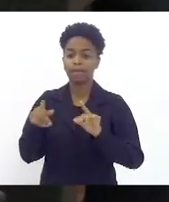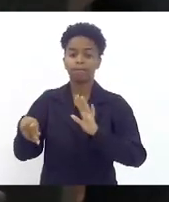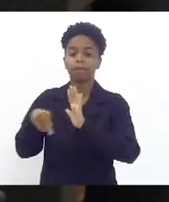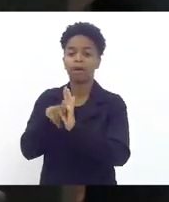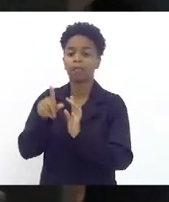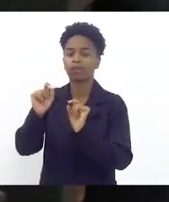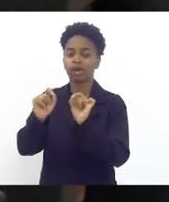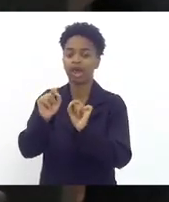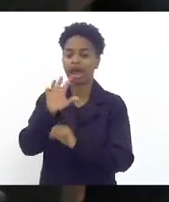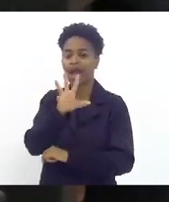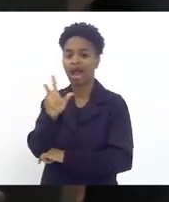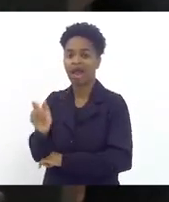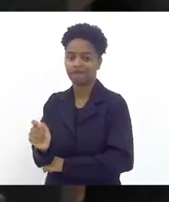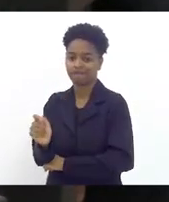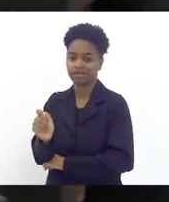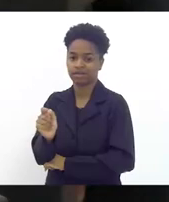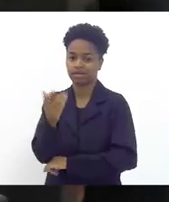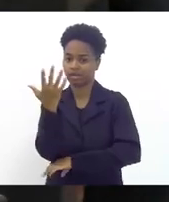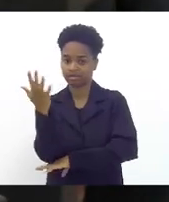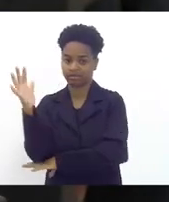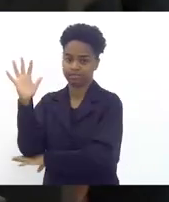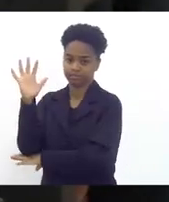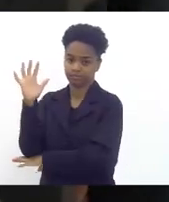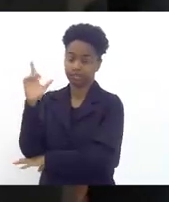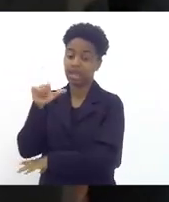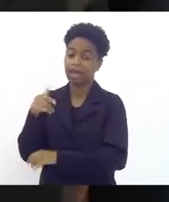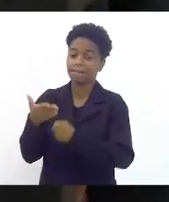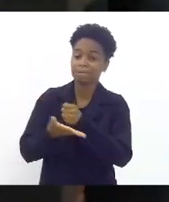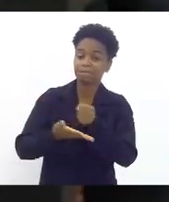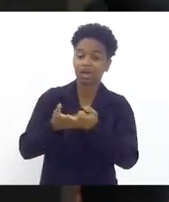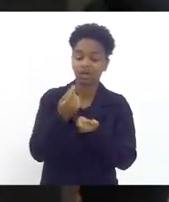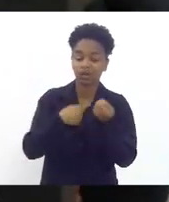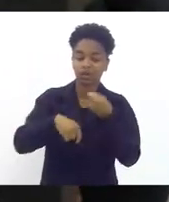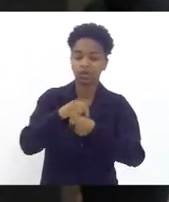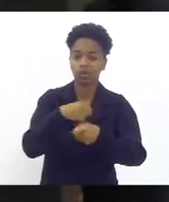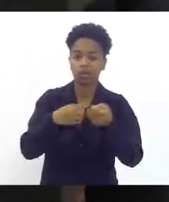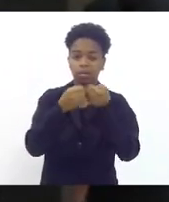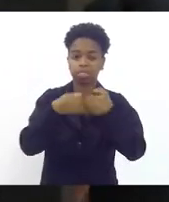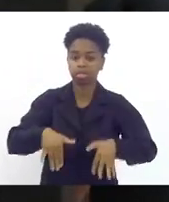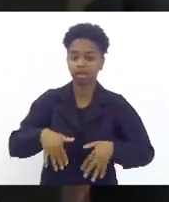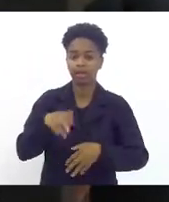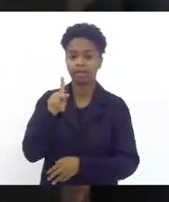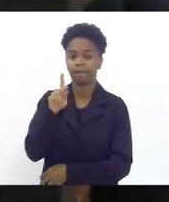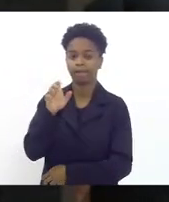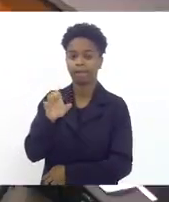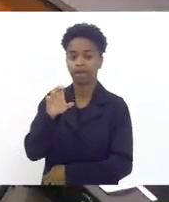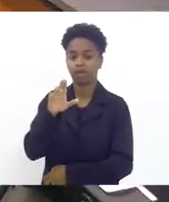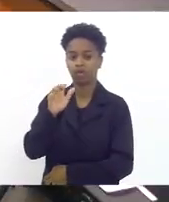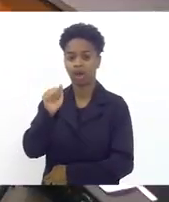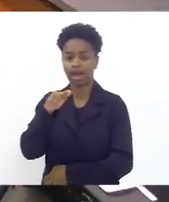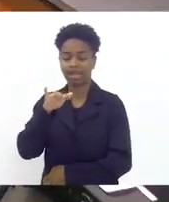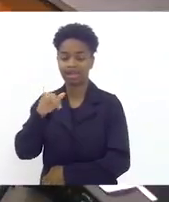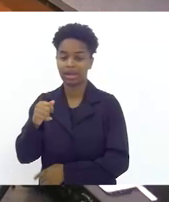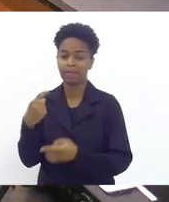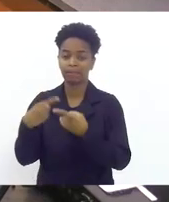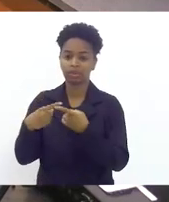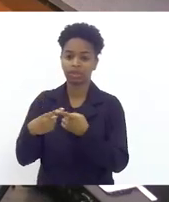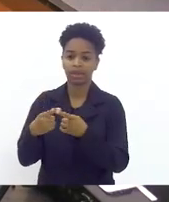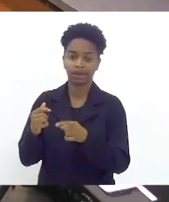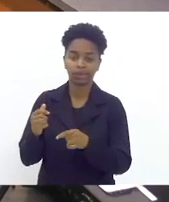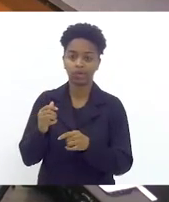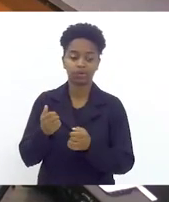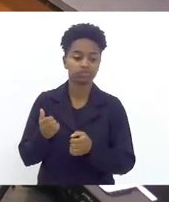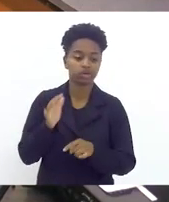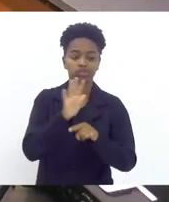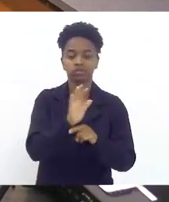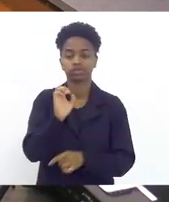Africana é a base de uma economia falida chamada pecuária que contribui com zero quatro por cento